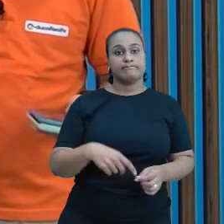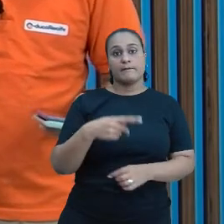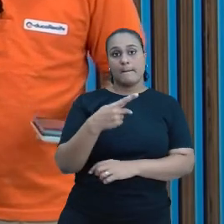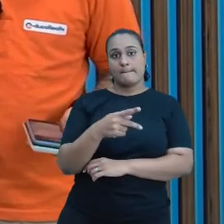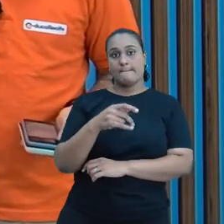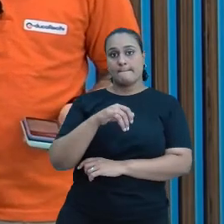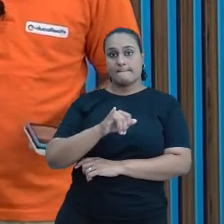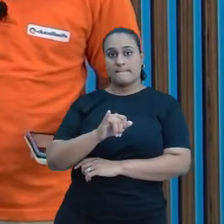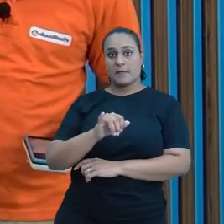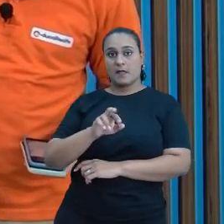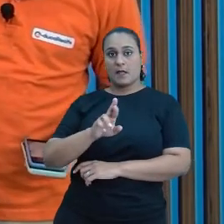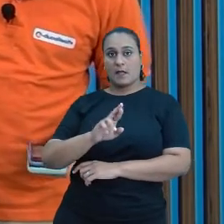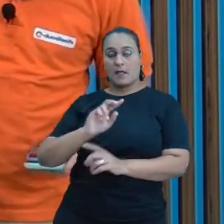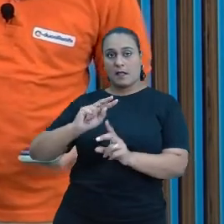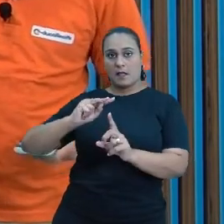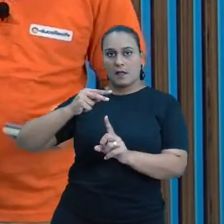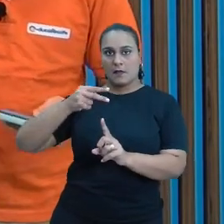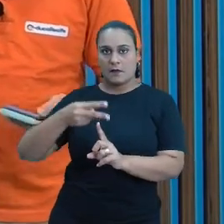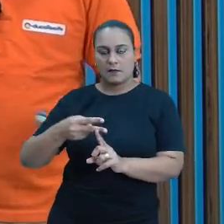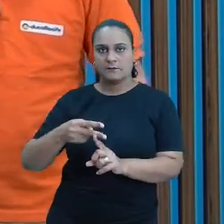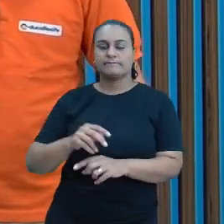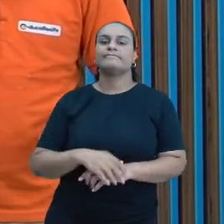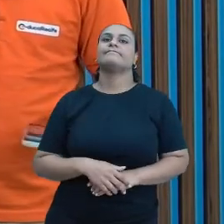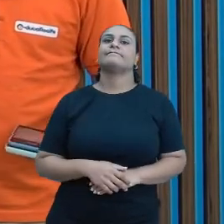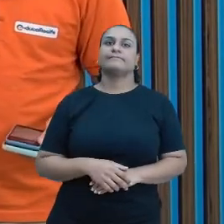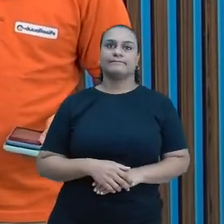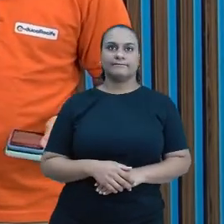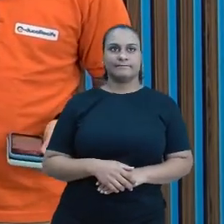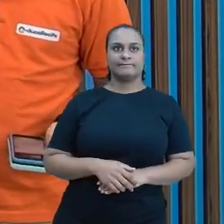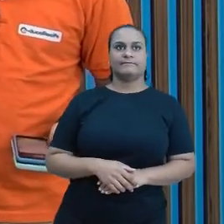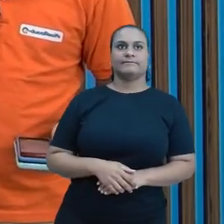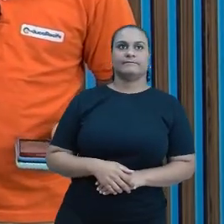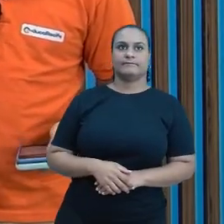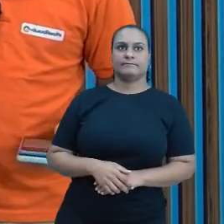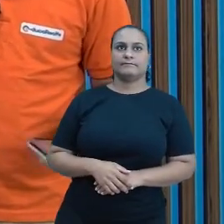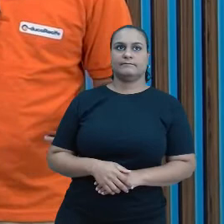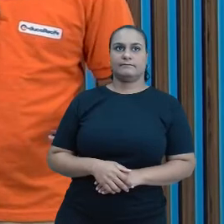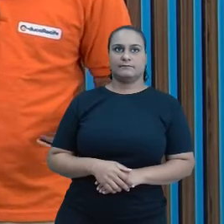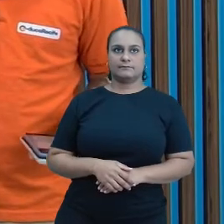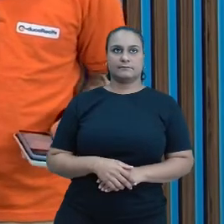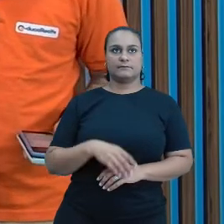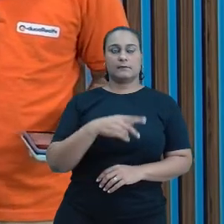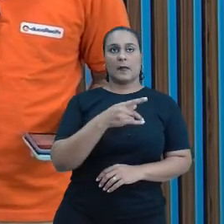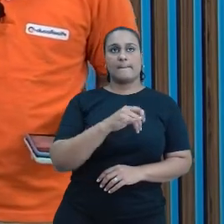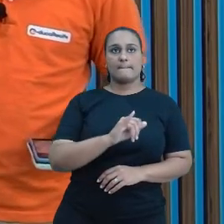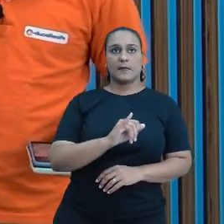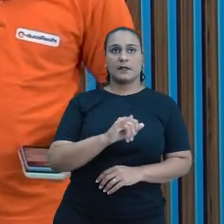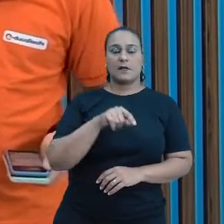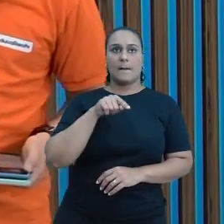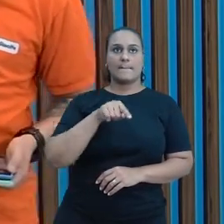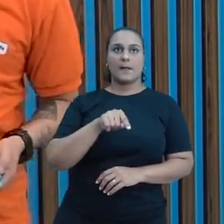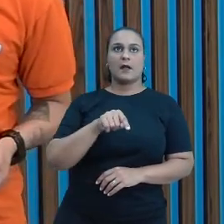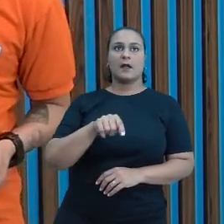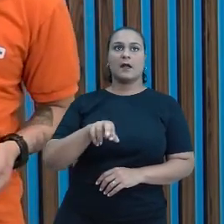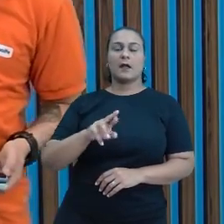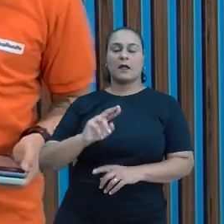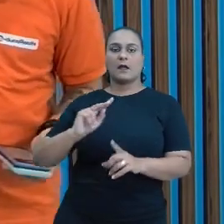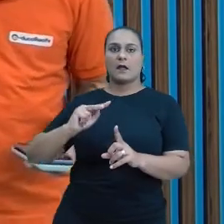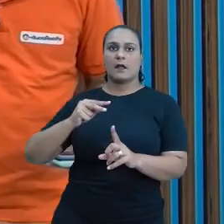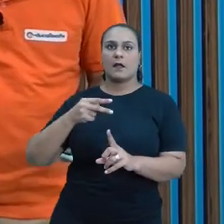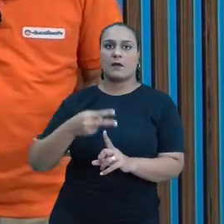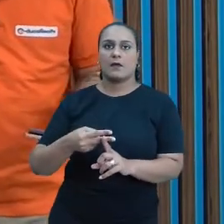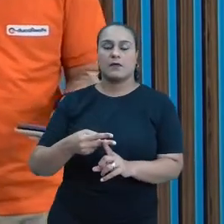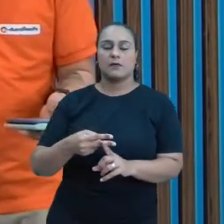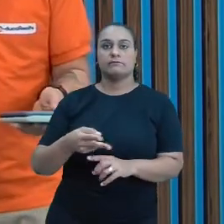quadrado, o π é um número, o raio, a medida que vai ser informada, e eu consigo determinar. E como eu falei, da altura.